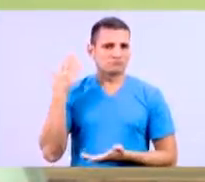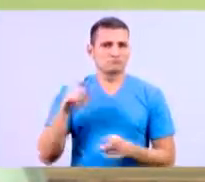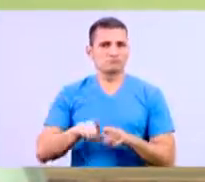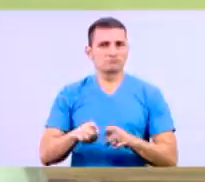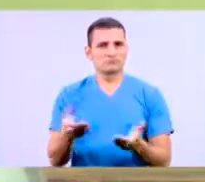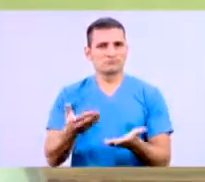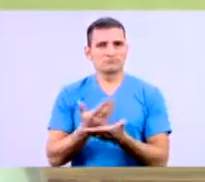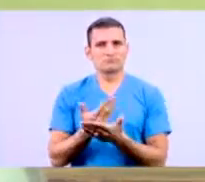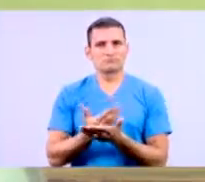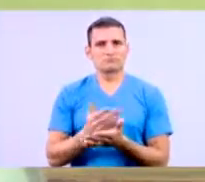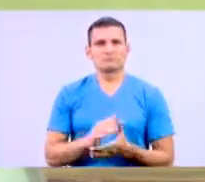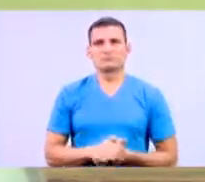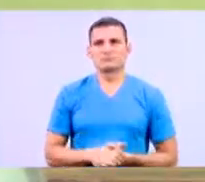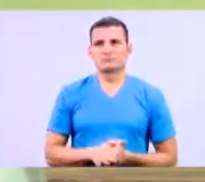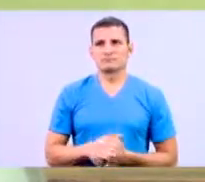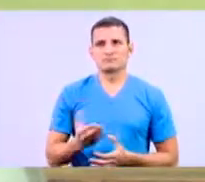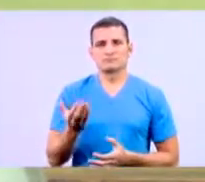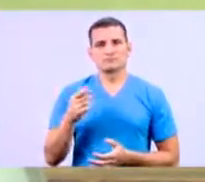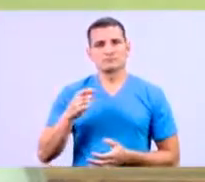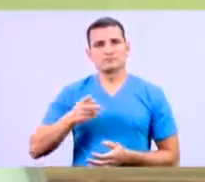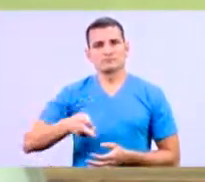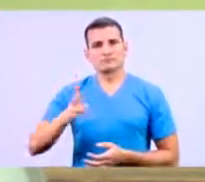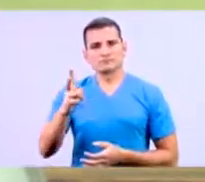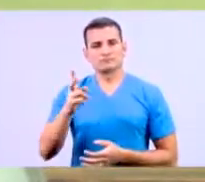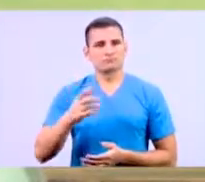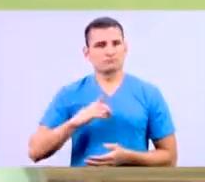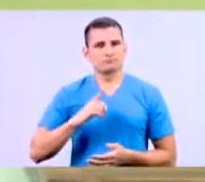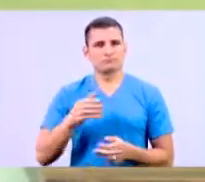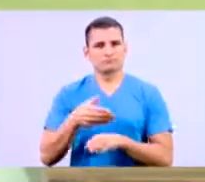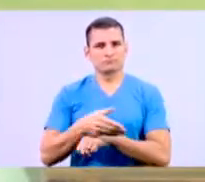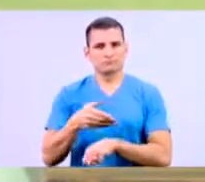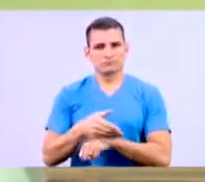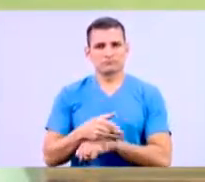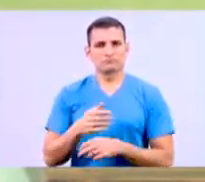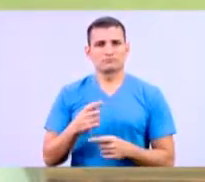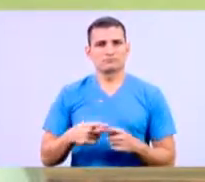de hoje e queremos que vocês continuem tendo essa participação,